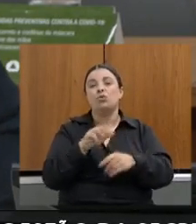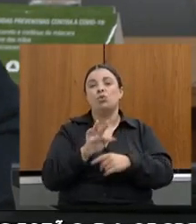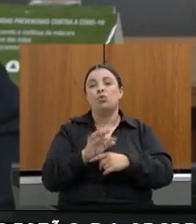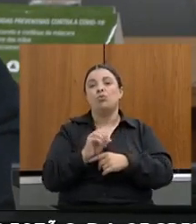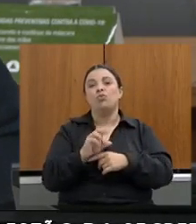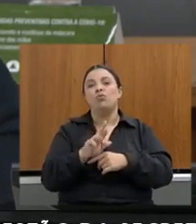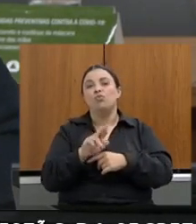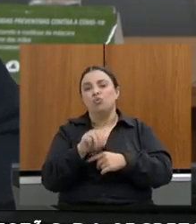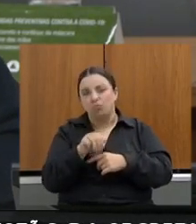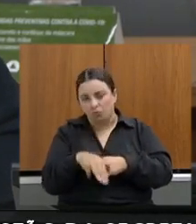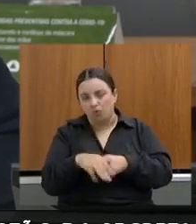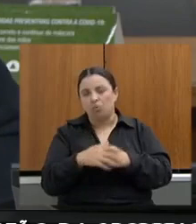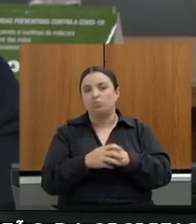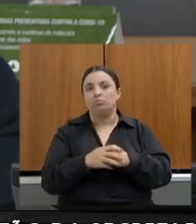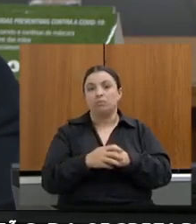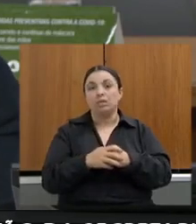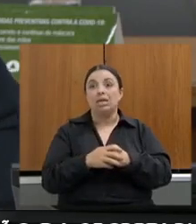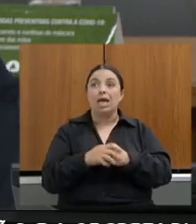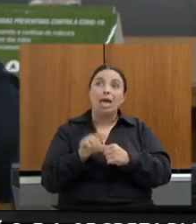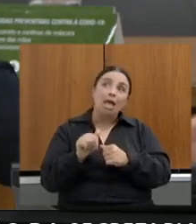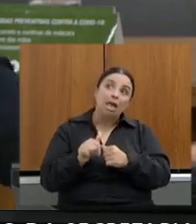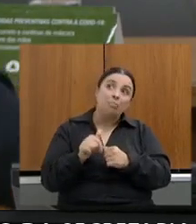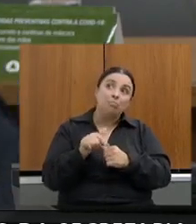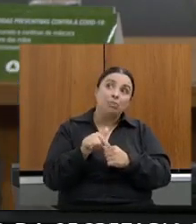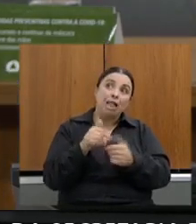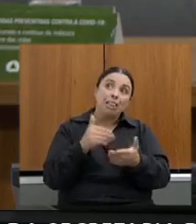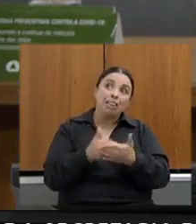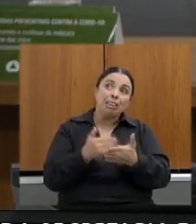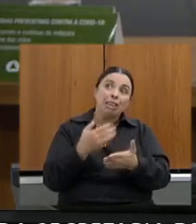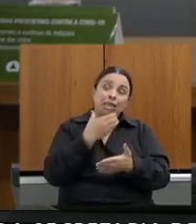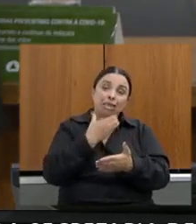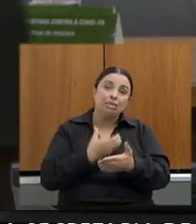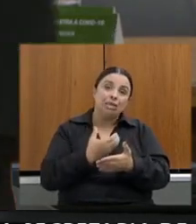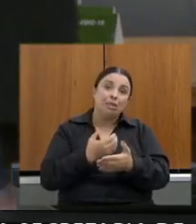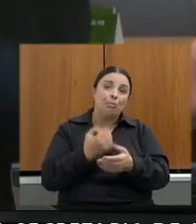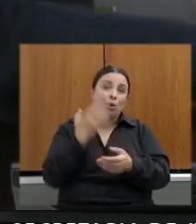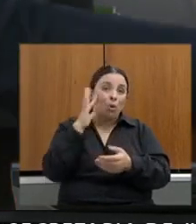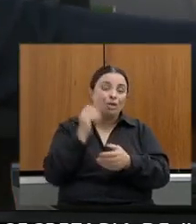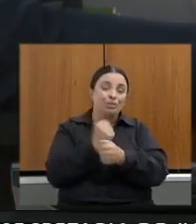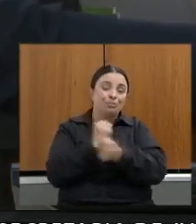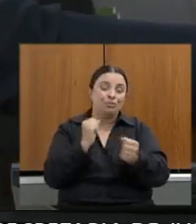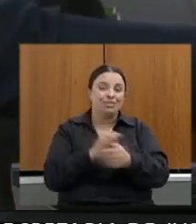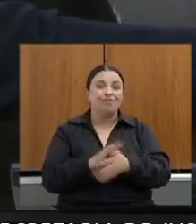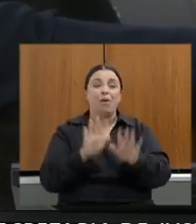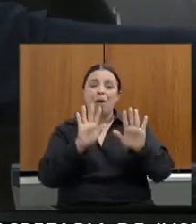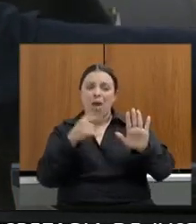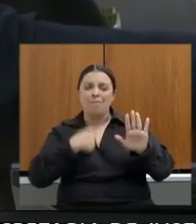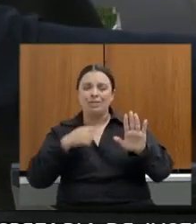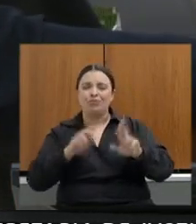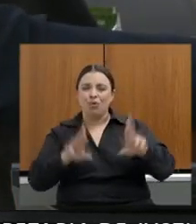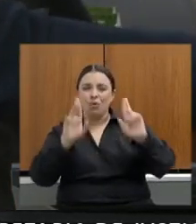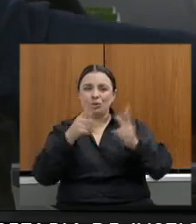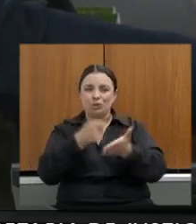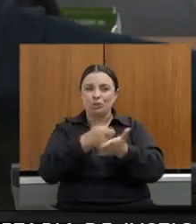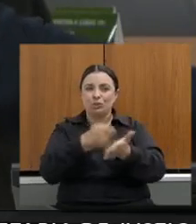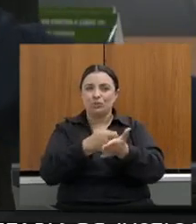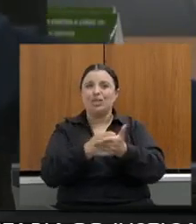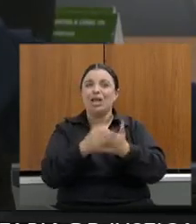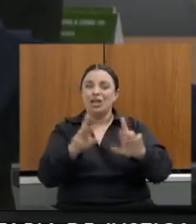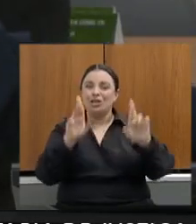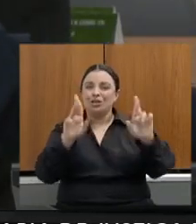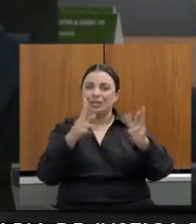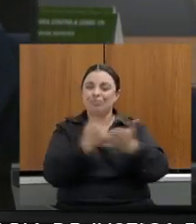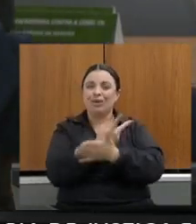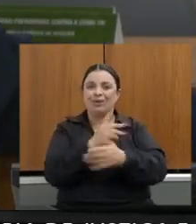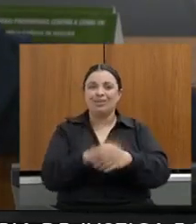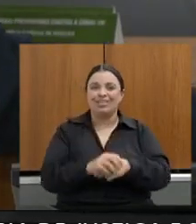saia no segundo semestre basicamente eu acho isso impossível a alegria mas eu vou continuar torcendo não aqui estão sempre cobrando trás da Doutor Joaquim